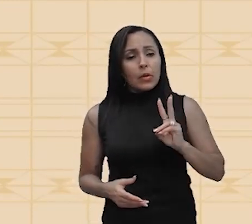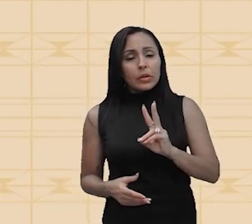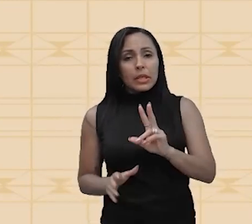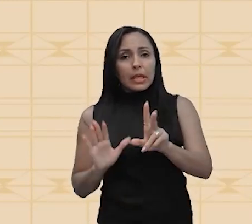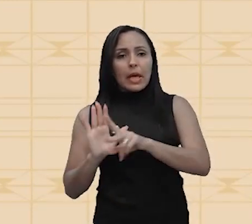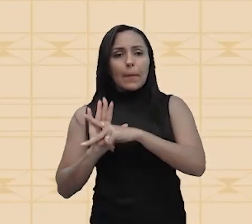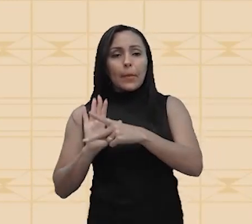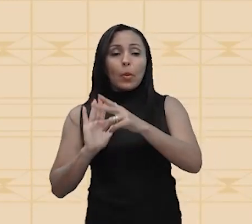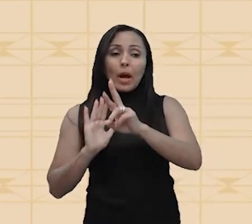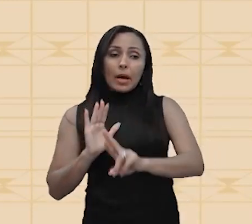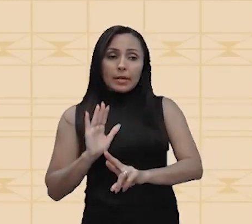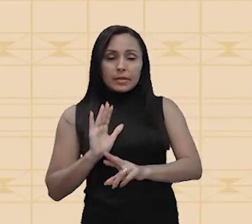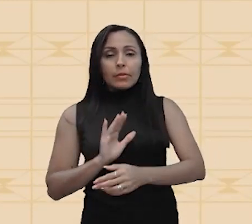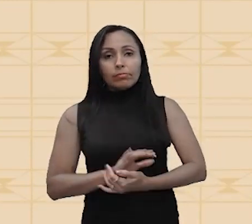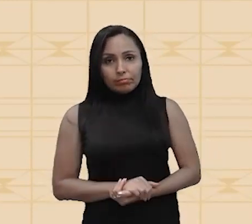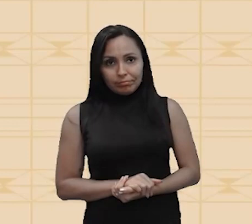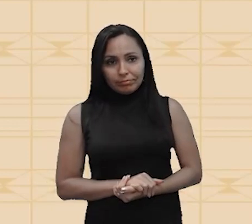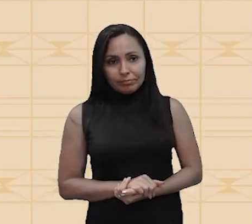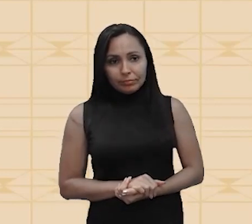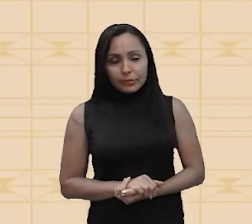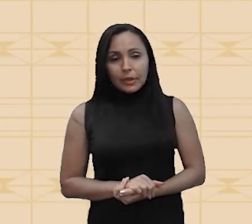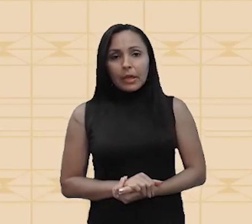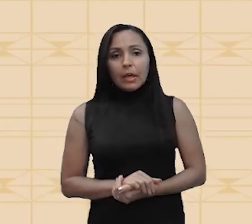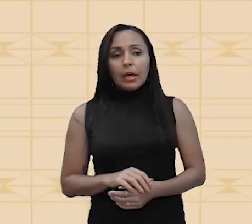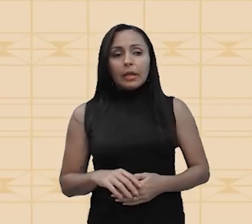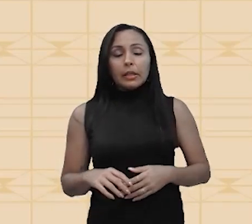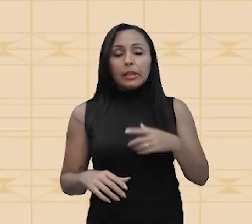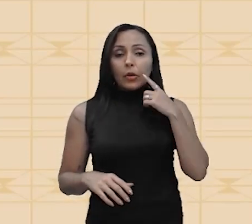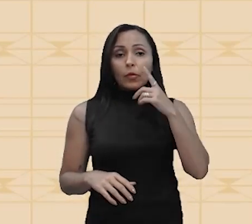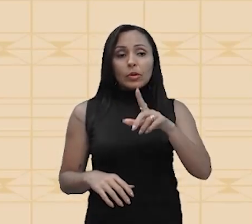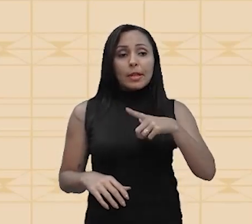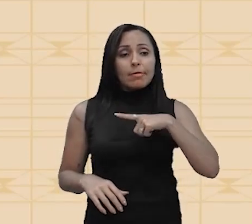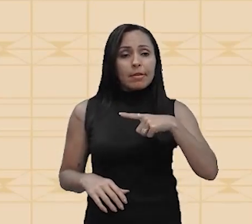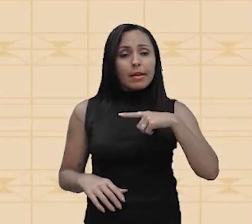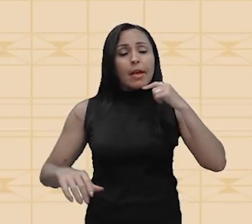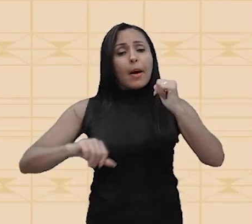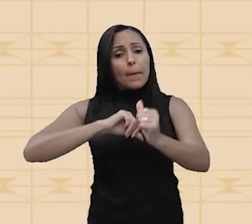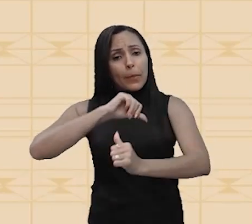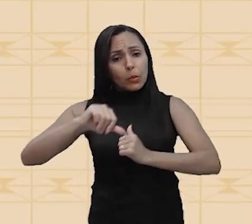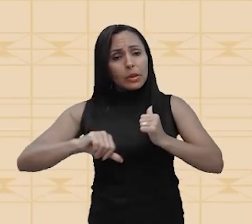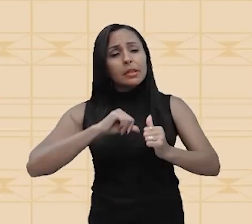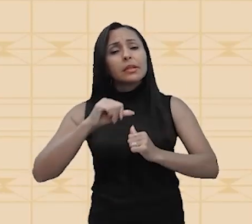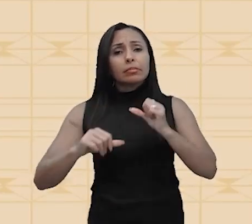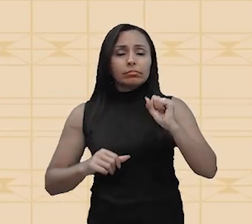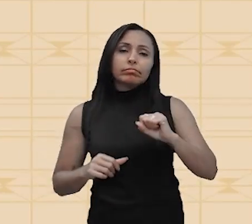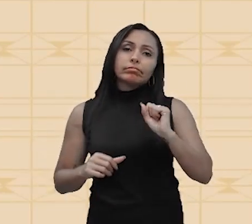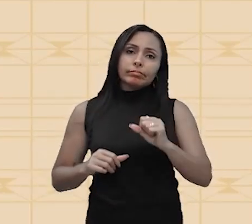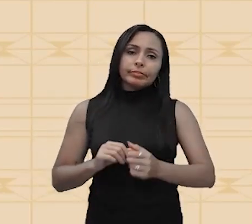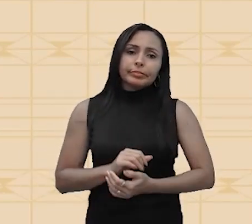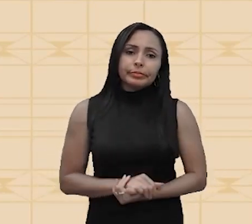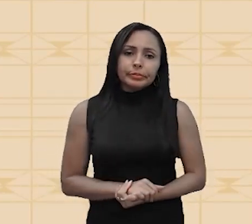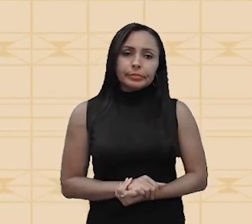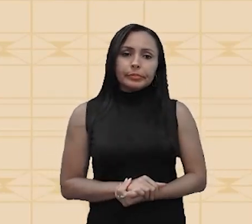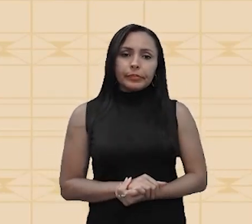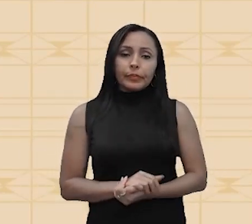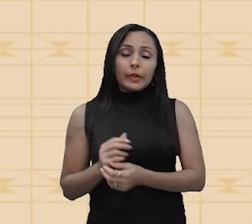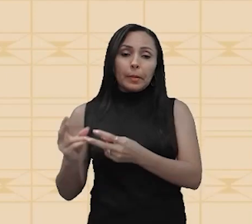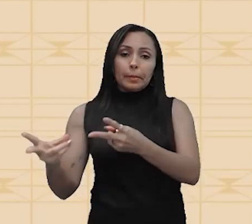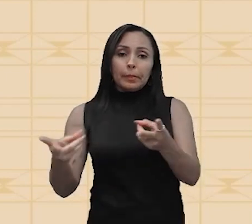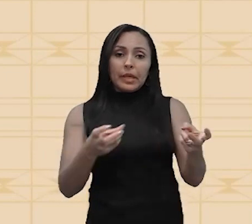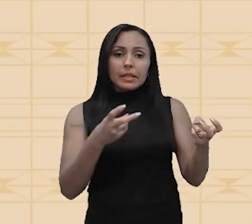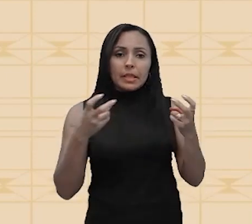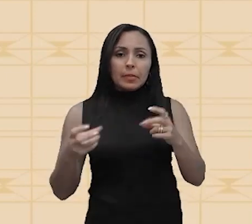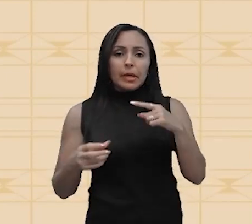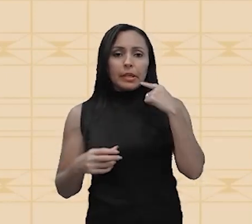do comprimento. Então, se uma velocidade aumenta, você vai ter a alteração do comprimento de uma onda. Perceba que quando a gente tem